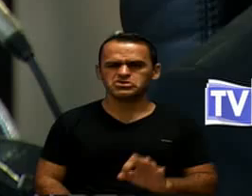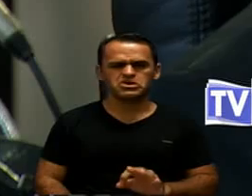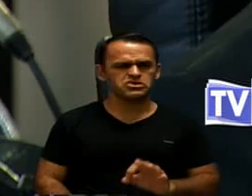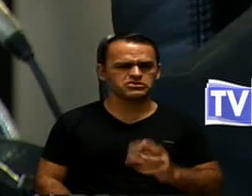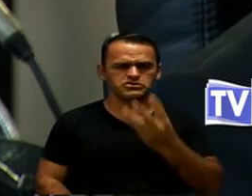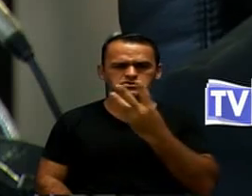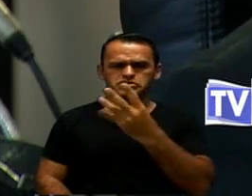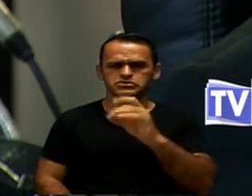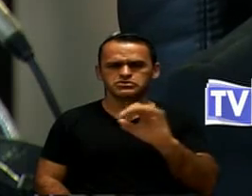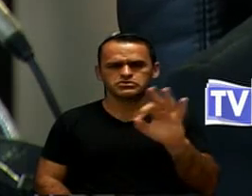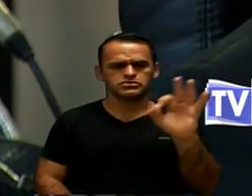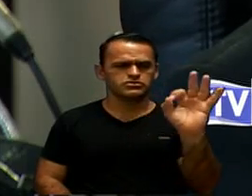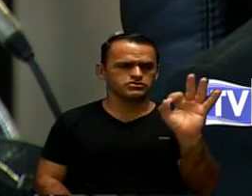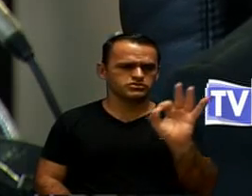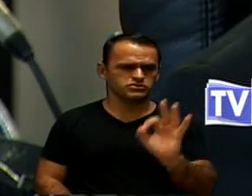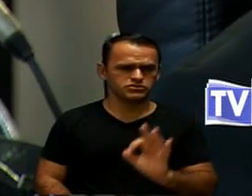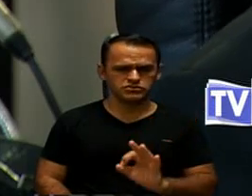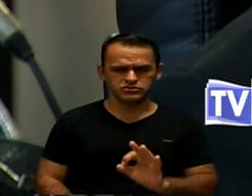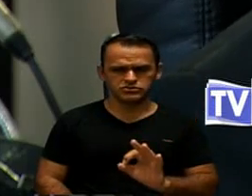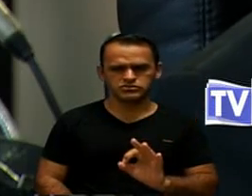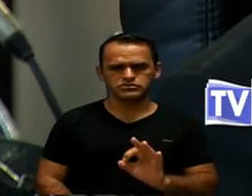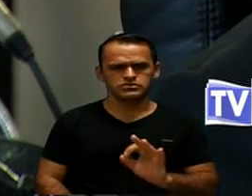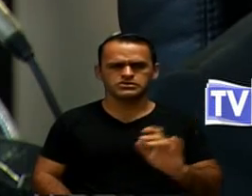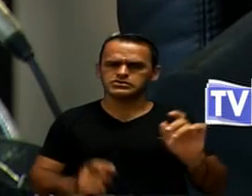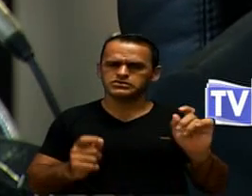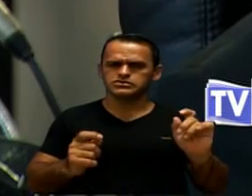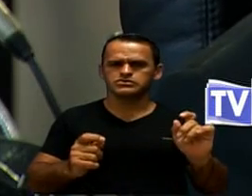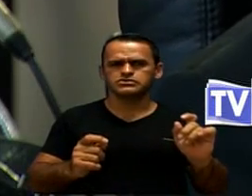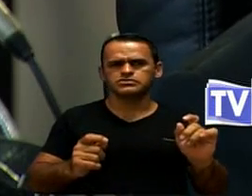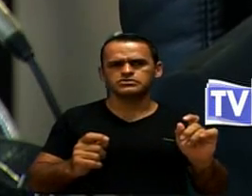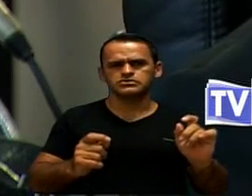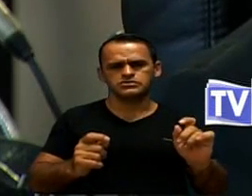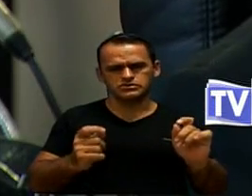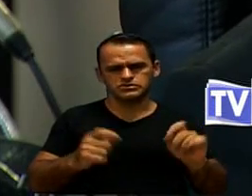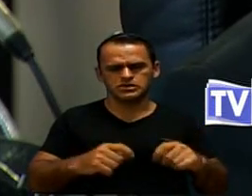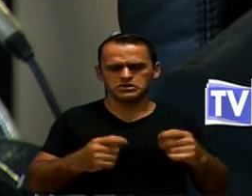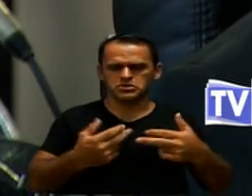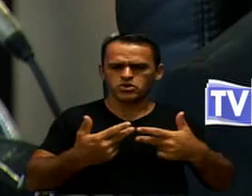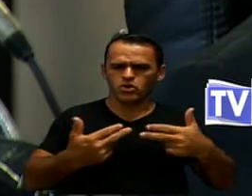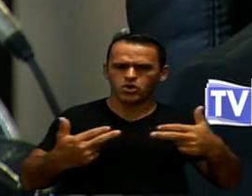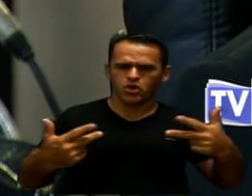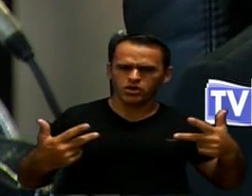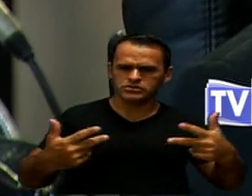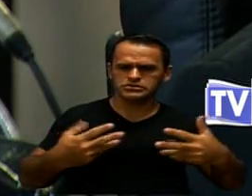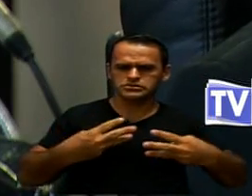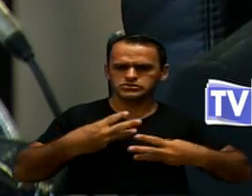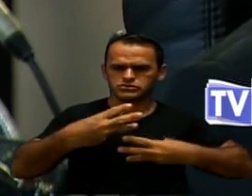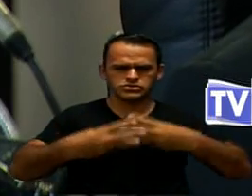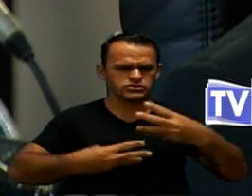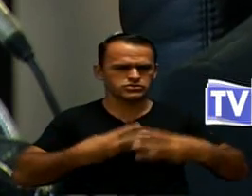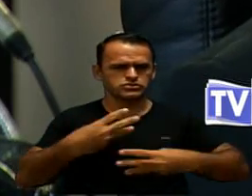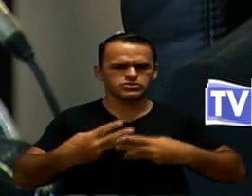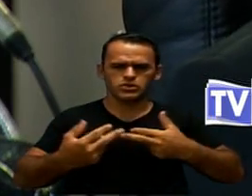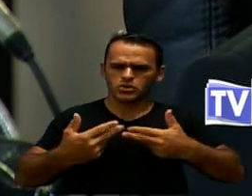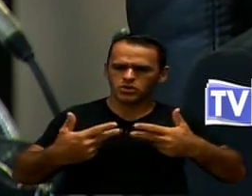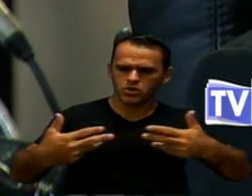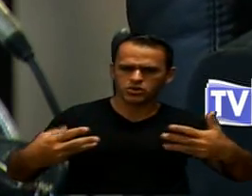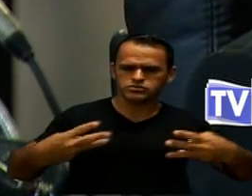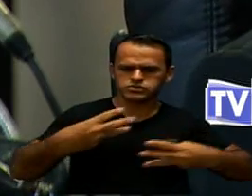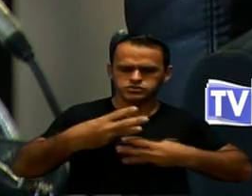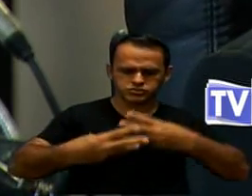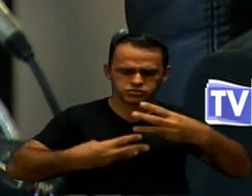muito esforço, na inércia, seria produtos, seriam resíduos que nós